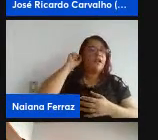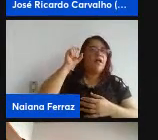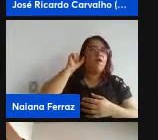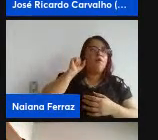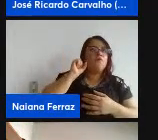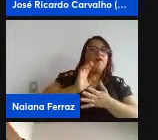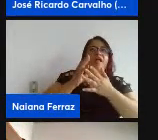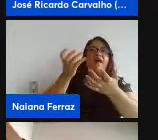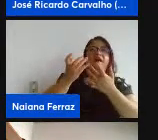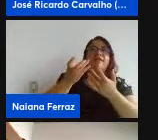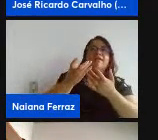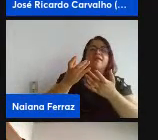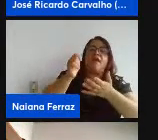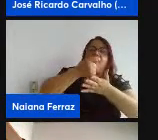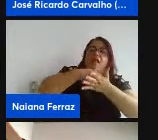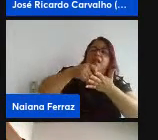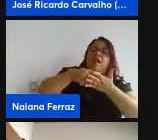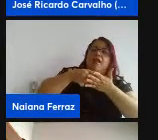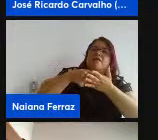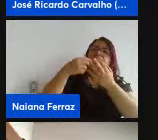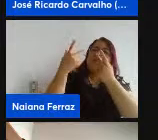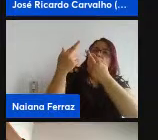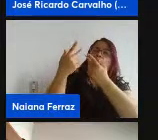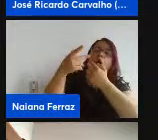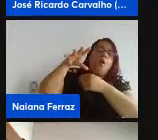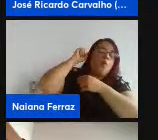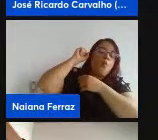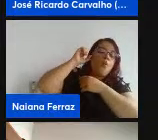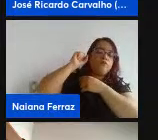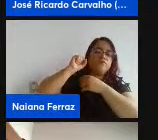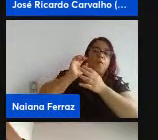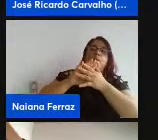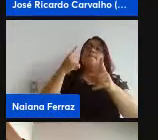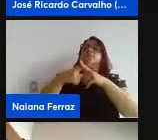aquela linguagem, né? Porque o processo interacional